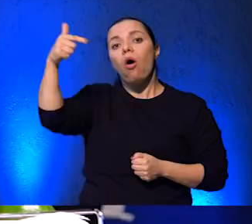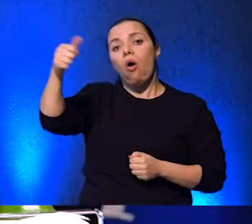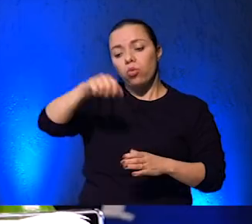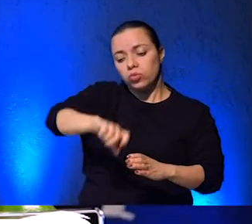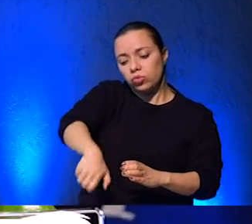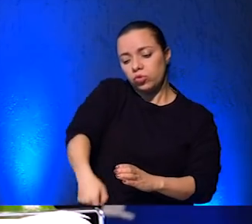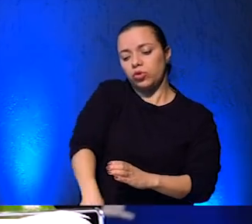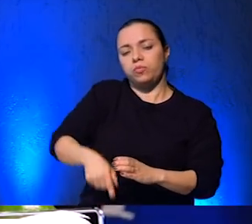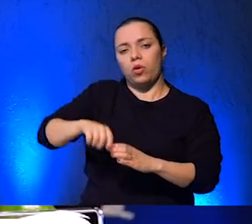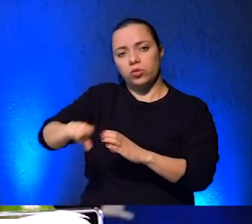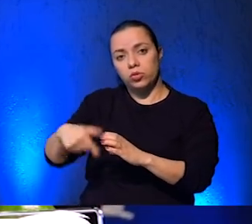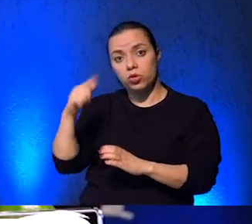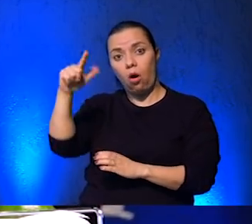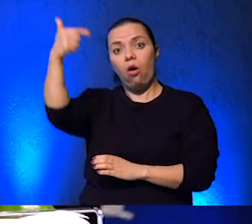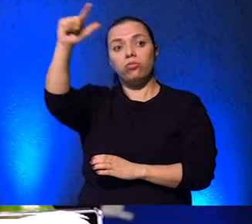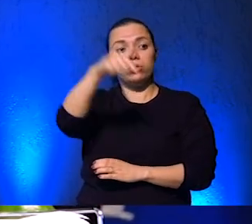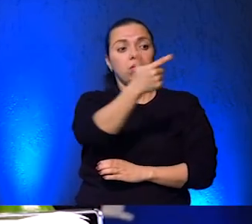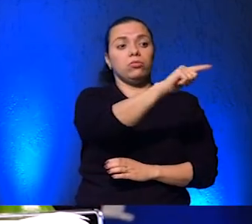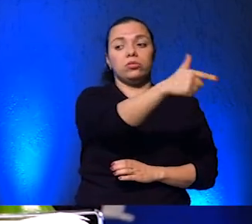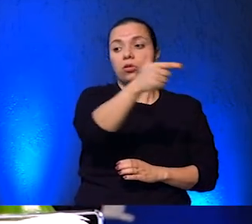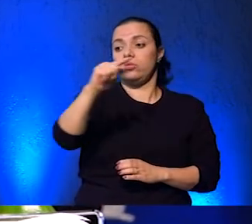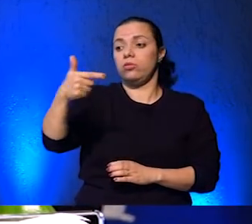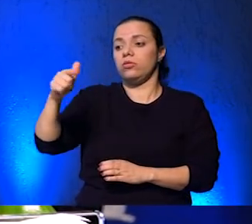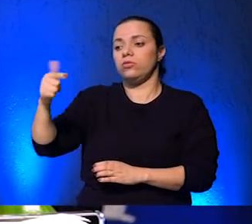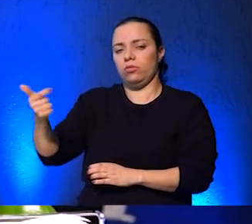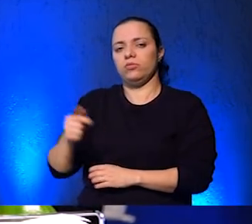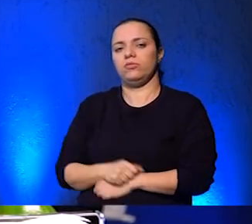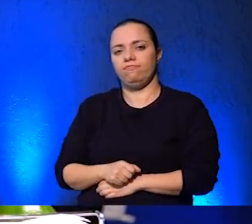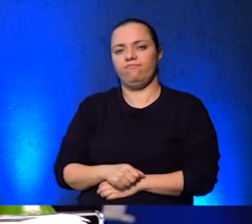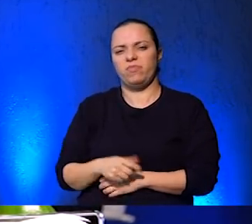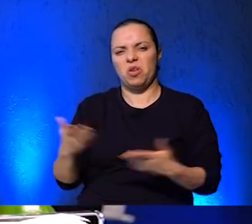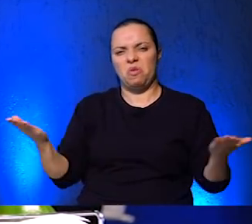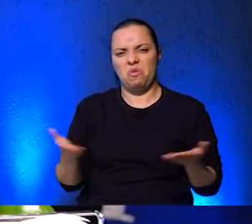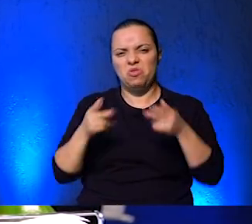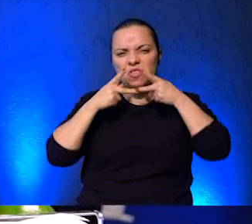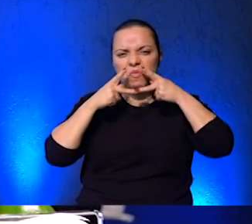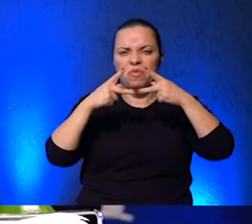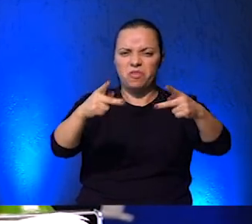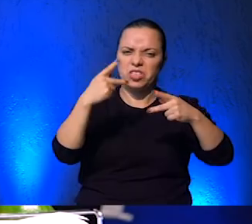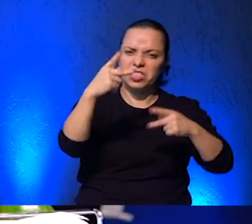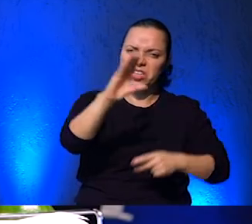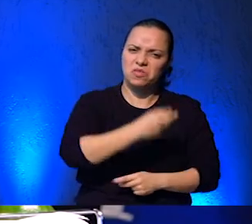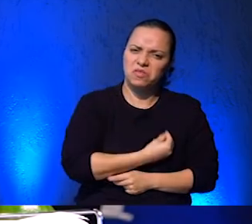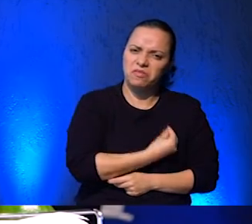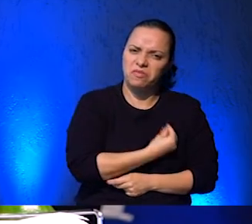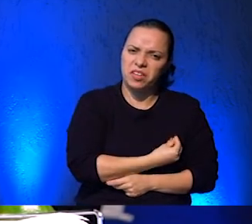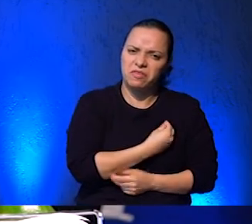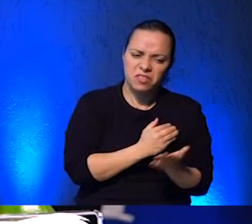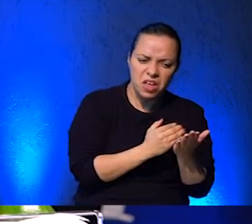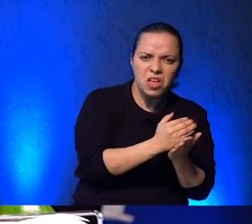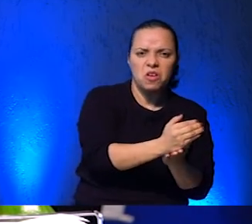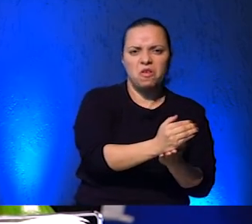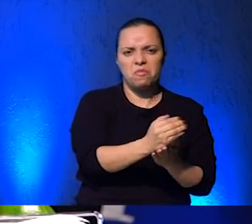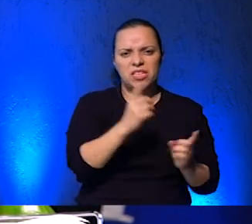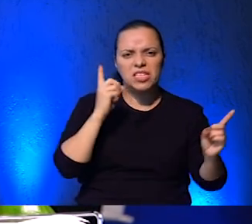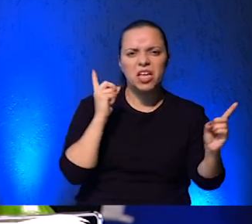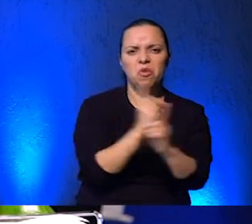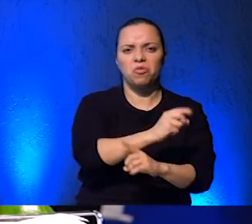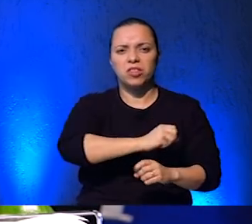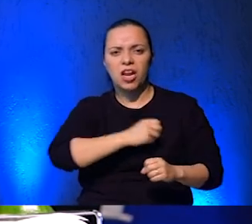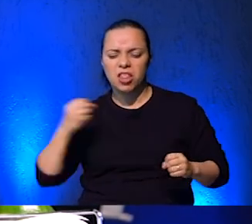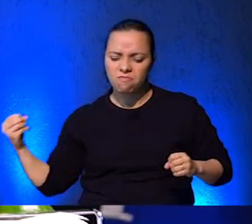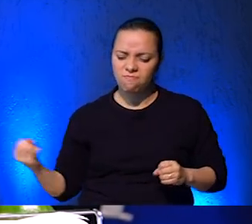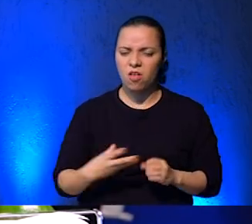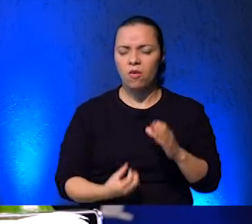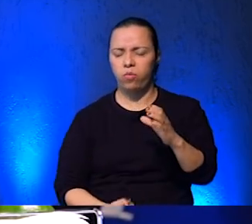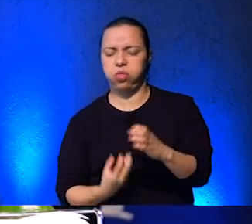profetizo sobre a tua vida você vai cavar novos poços no meio da pandemia você vai encontrar novas fontes